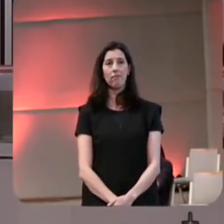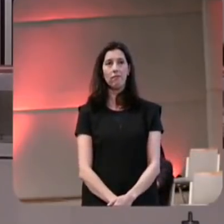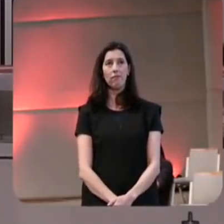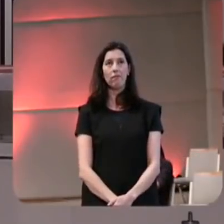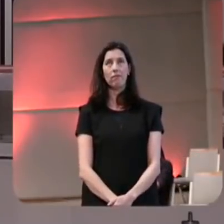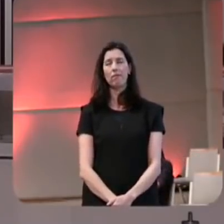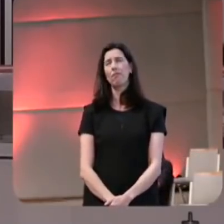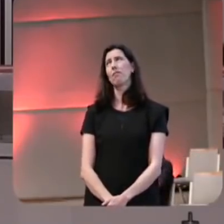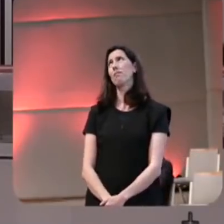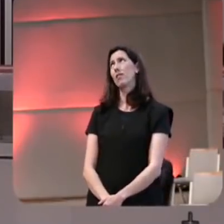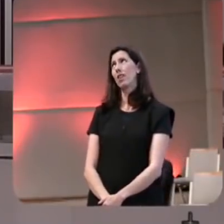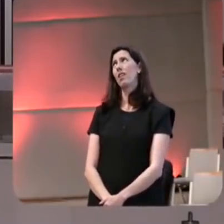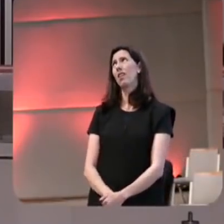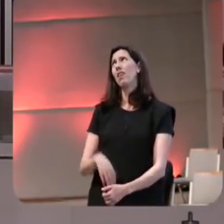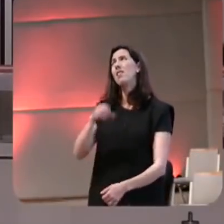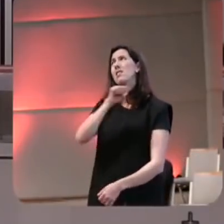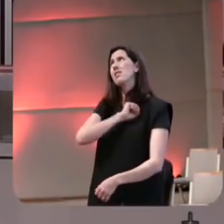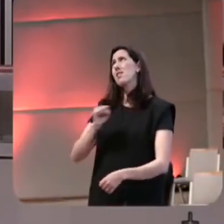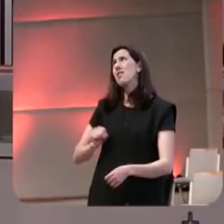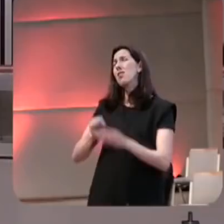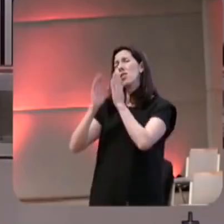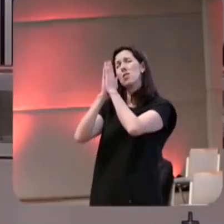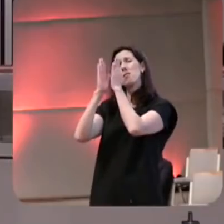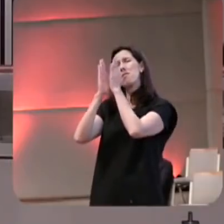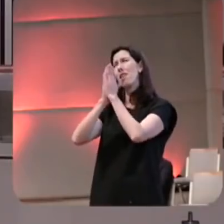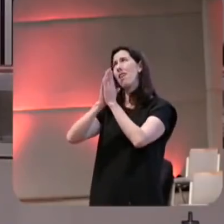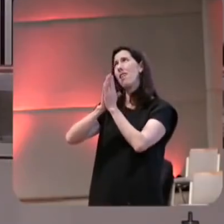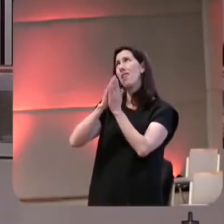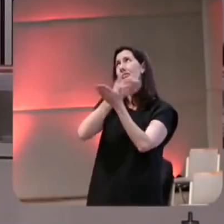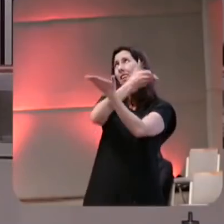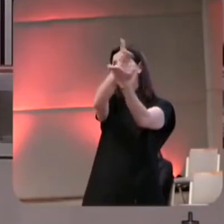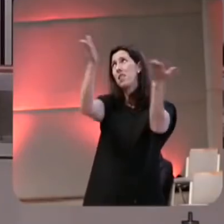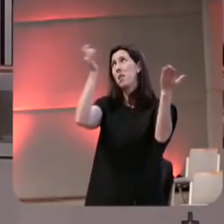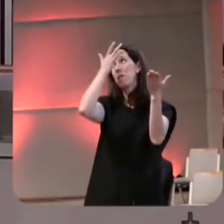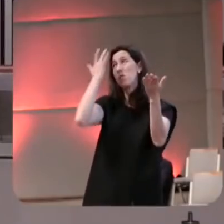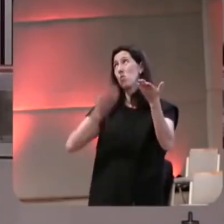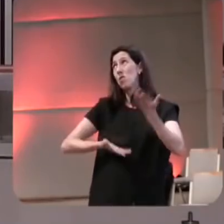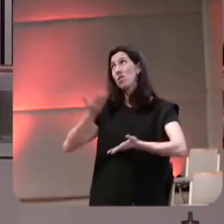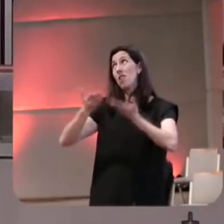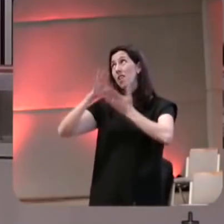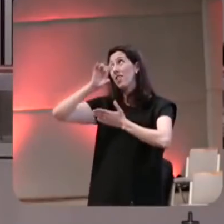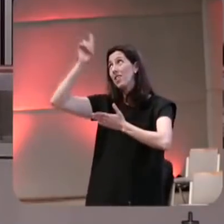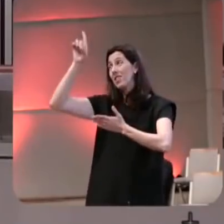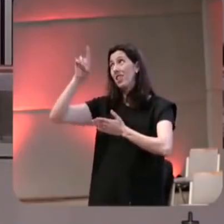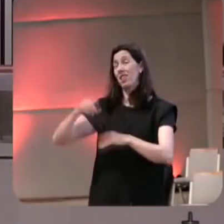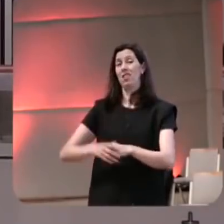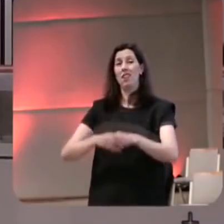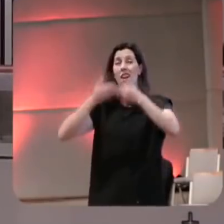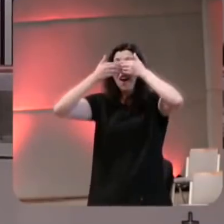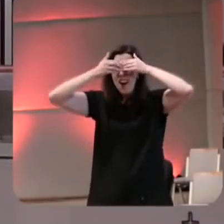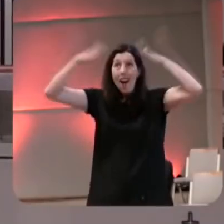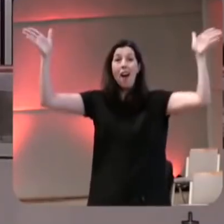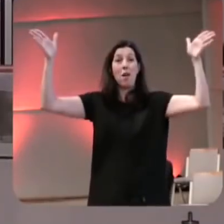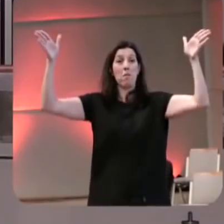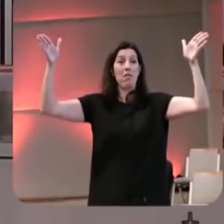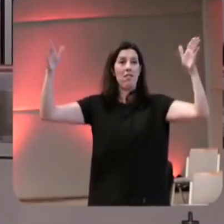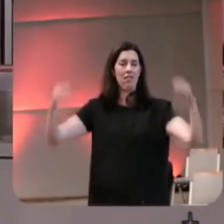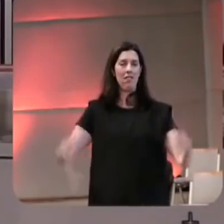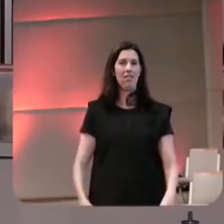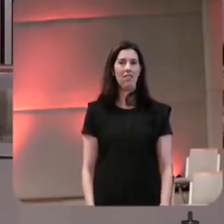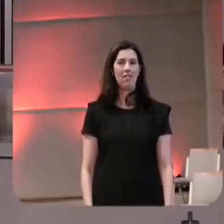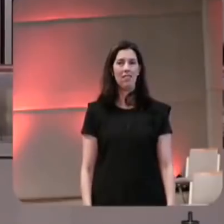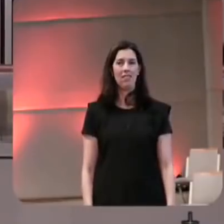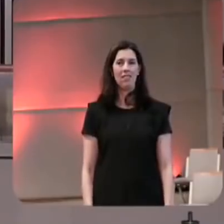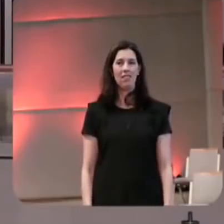Ah, Senhor, abre os olhos dos teus servos que estão aqui. Essa foi a oração de Eliseu. Abre